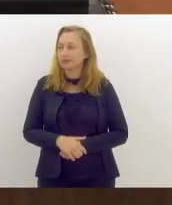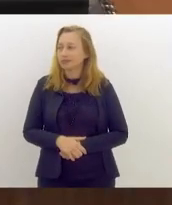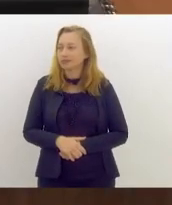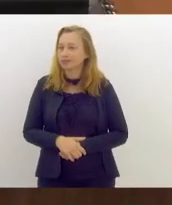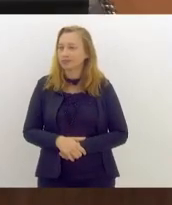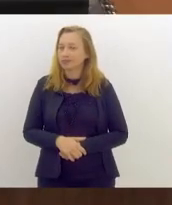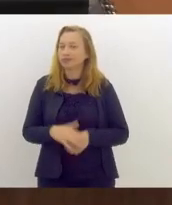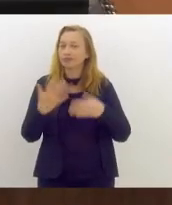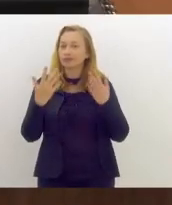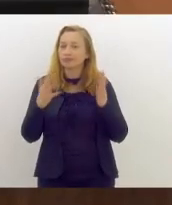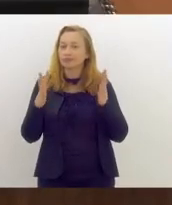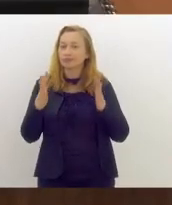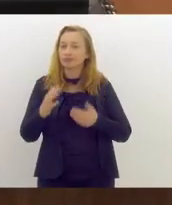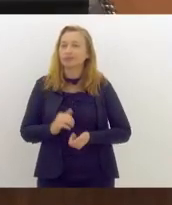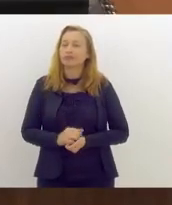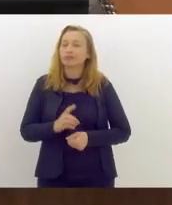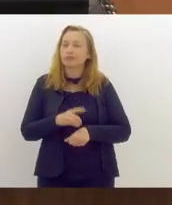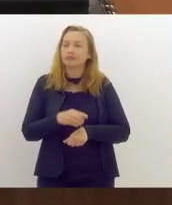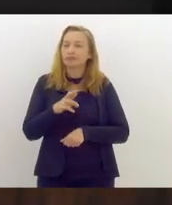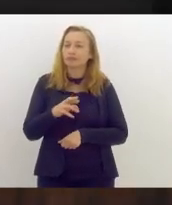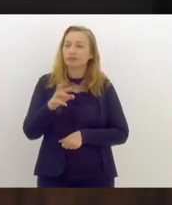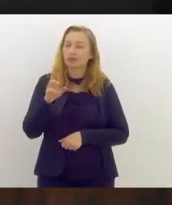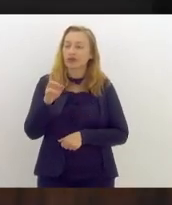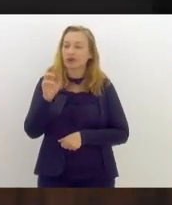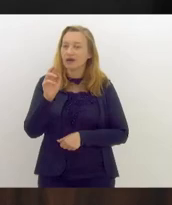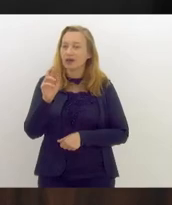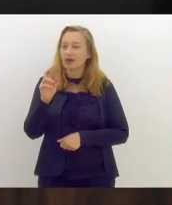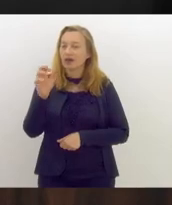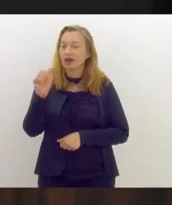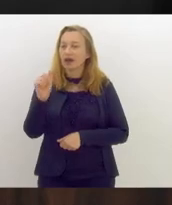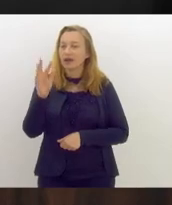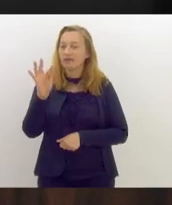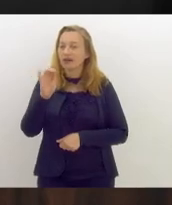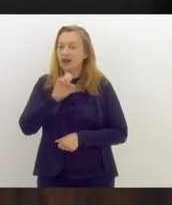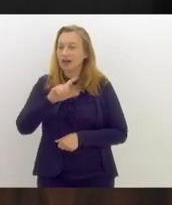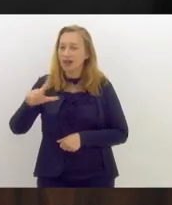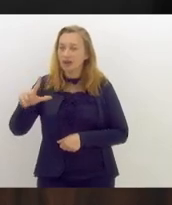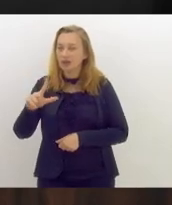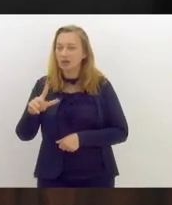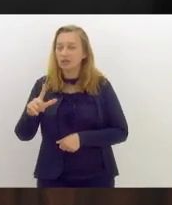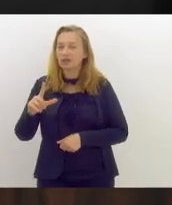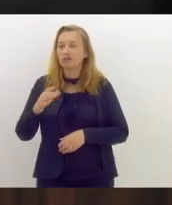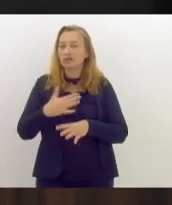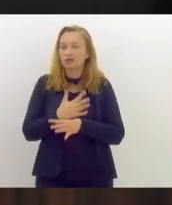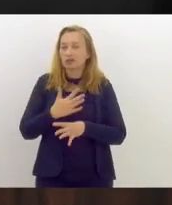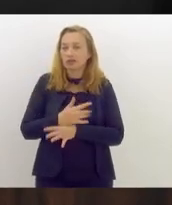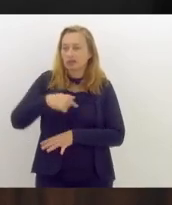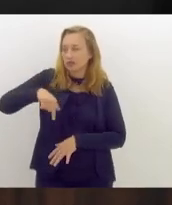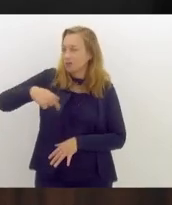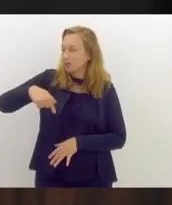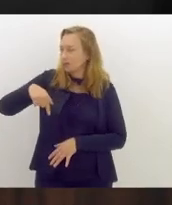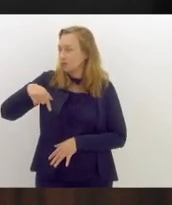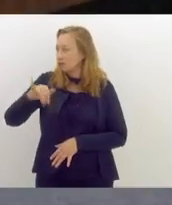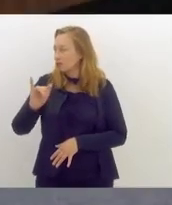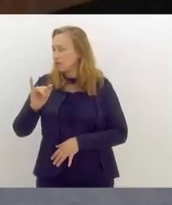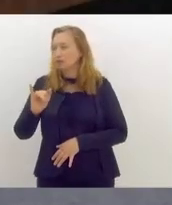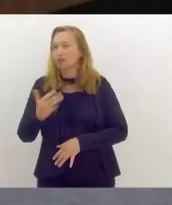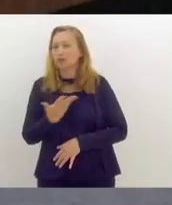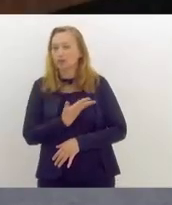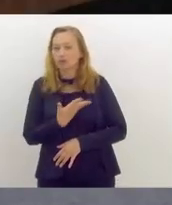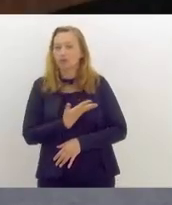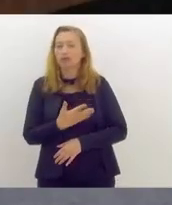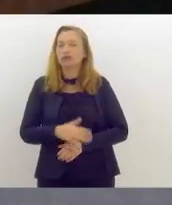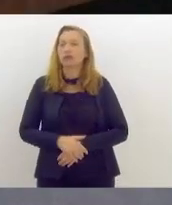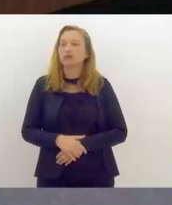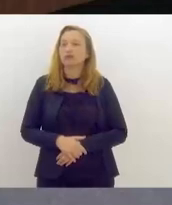saudá presença Dr Rafael ex procurador Cidade Nova Iguaçu meu irmão meu amigo também